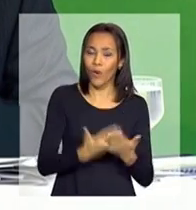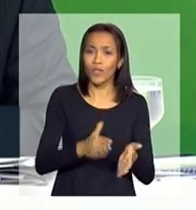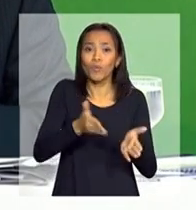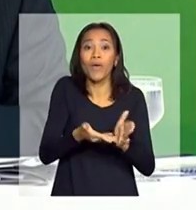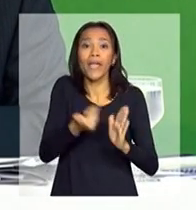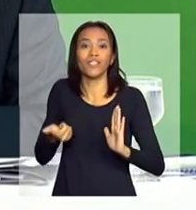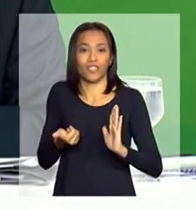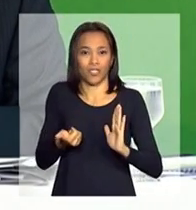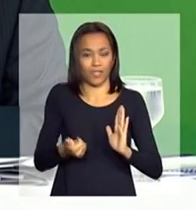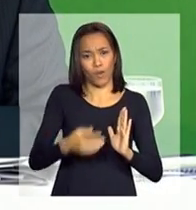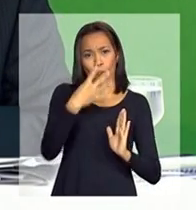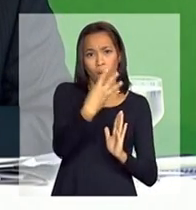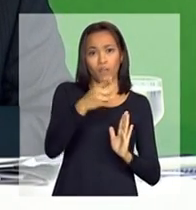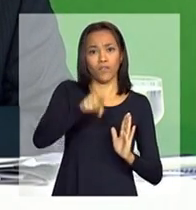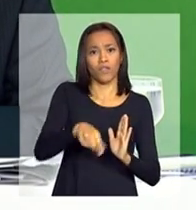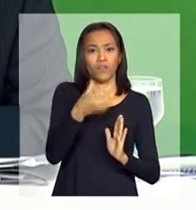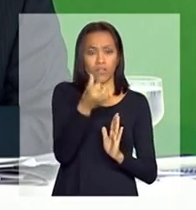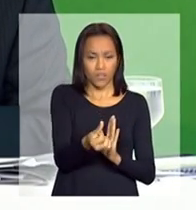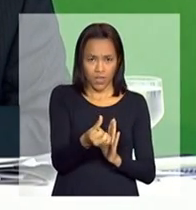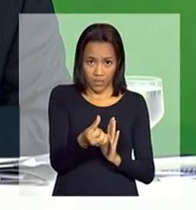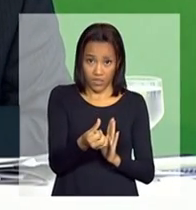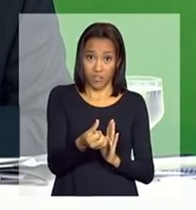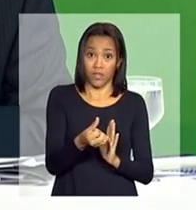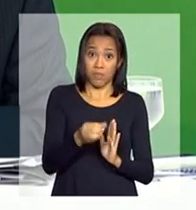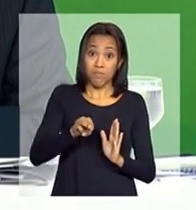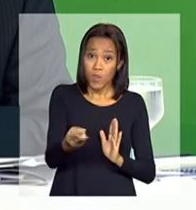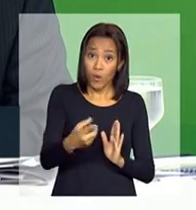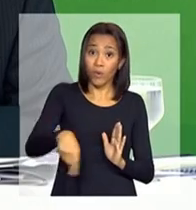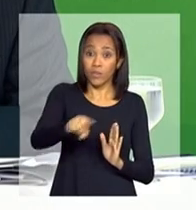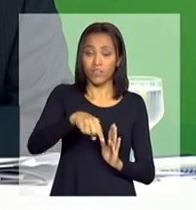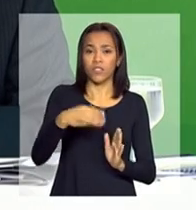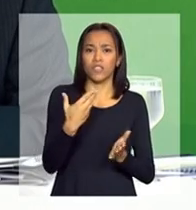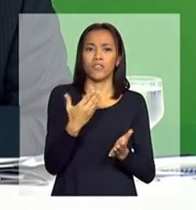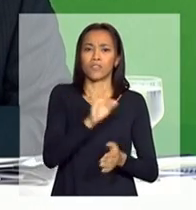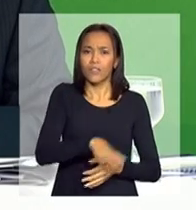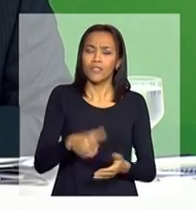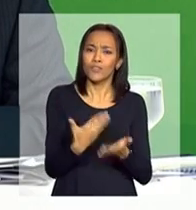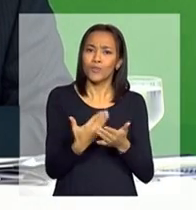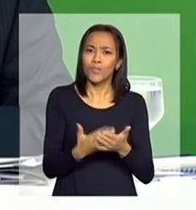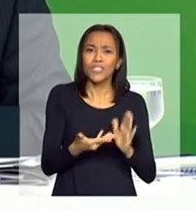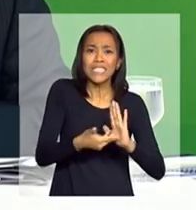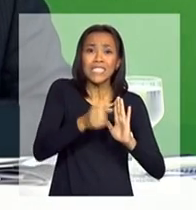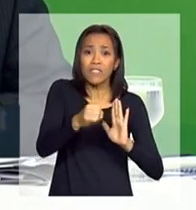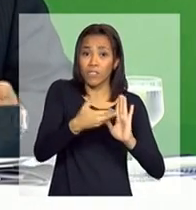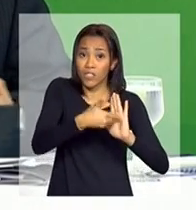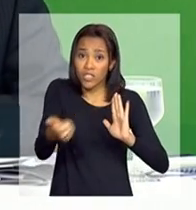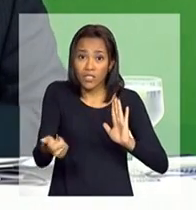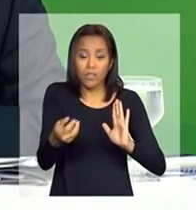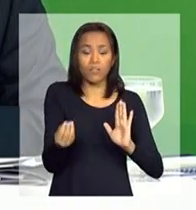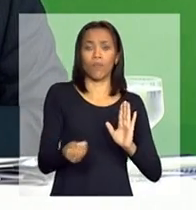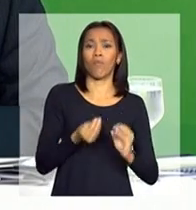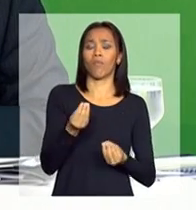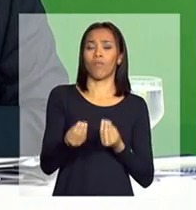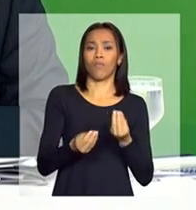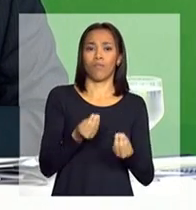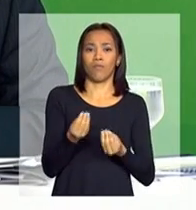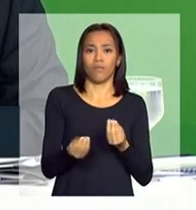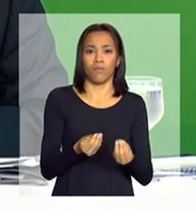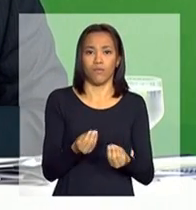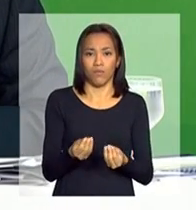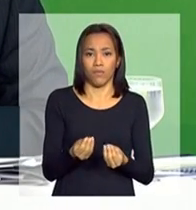retira 4,6 milhões de crianças matriculada com 5 anos você tem uma projeção da